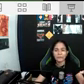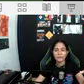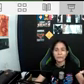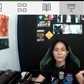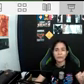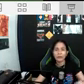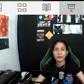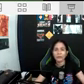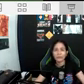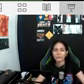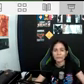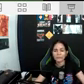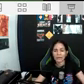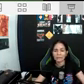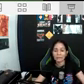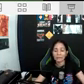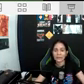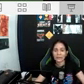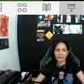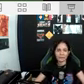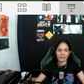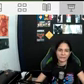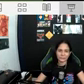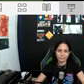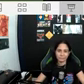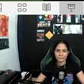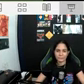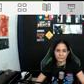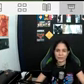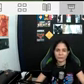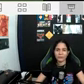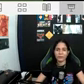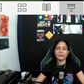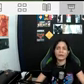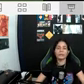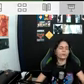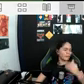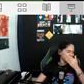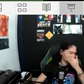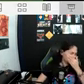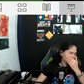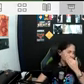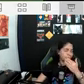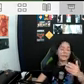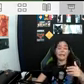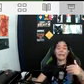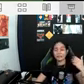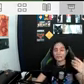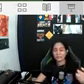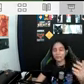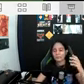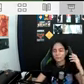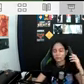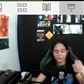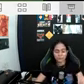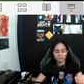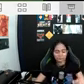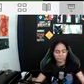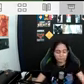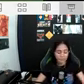Existe outro fator que você não coletou nos seus dados que está influenciando, certo? Então, é